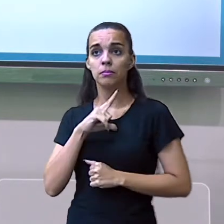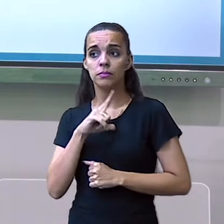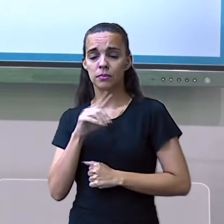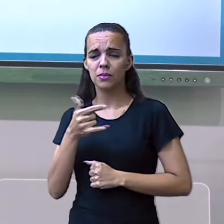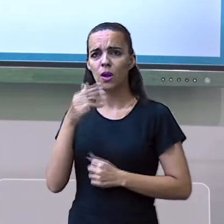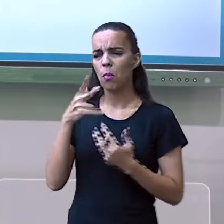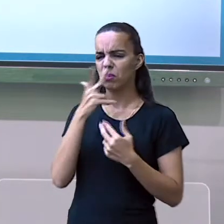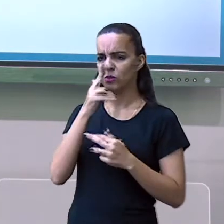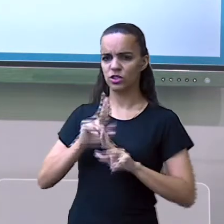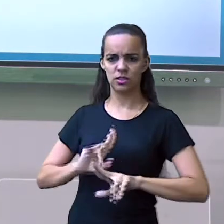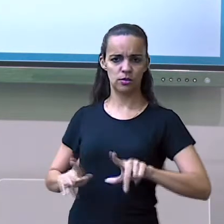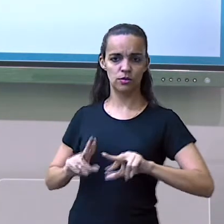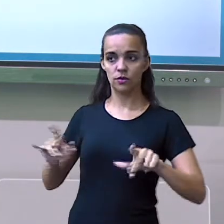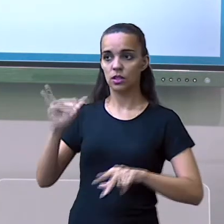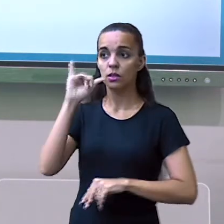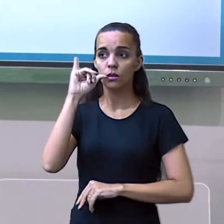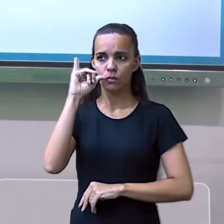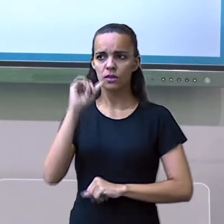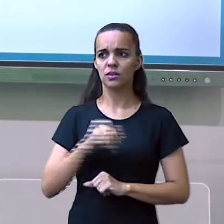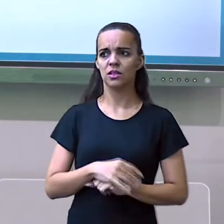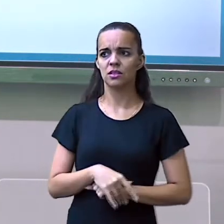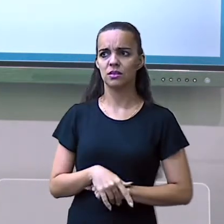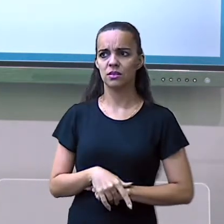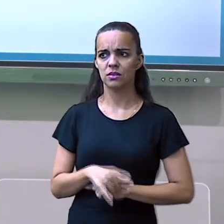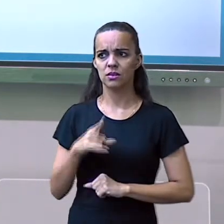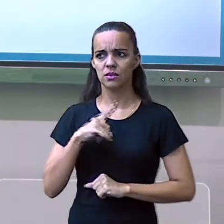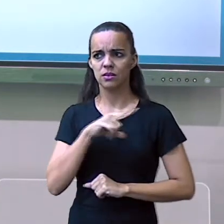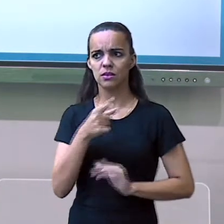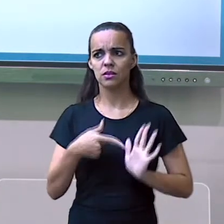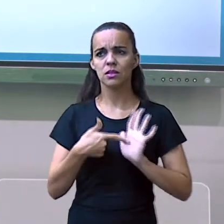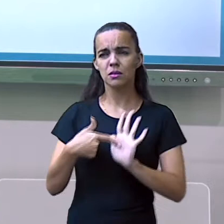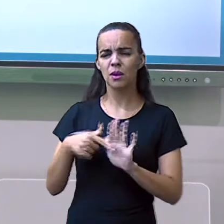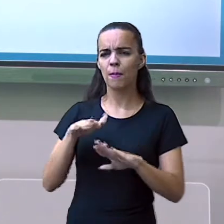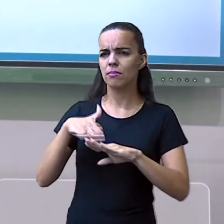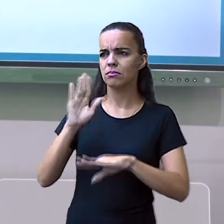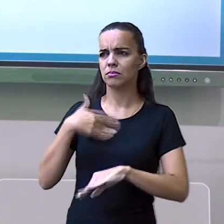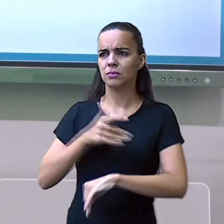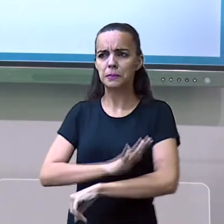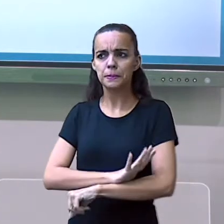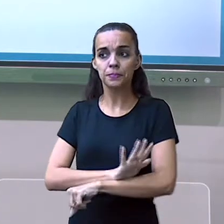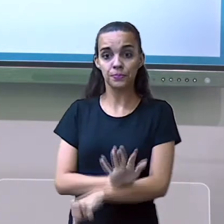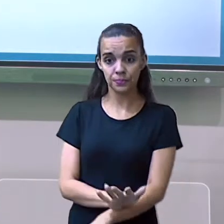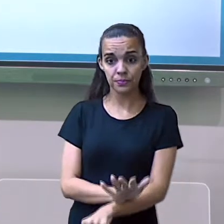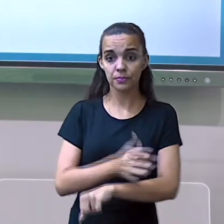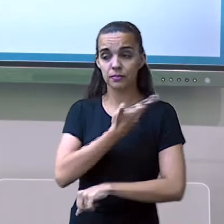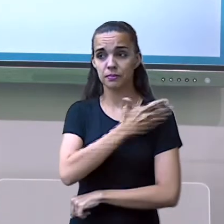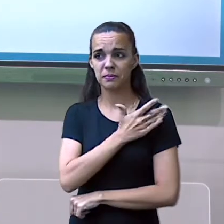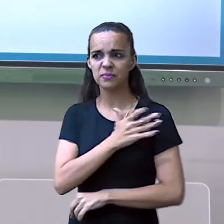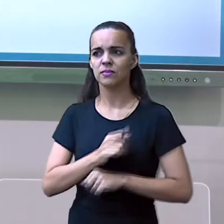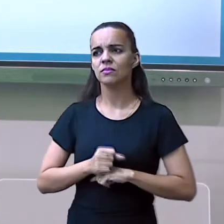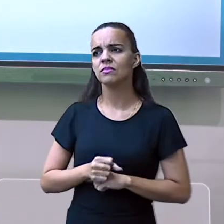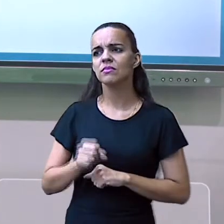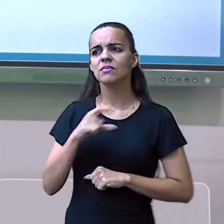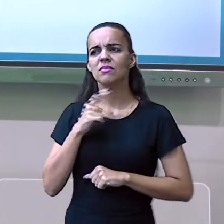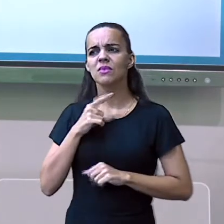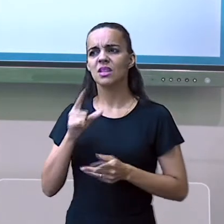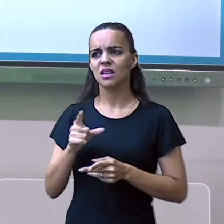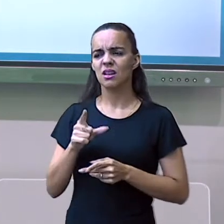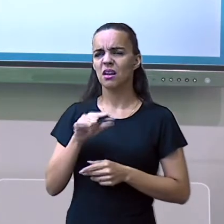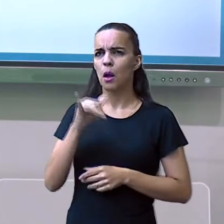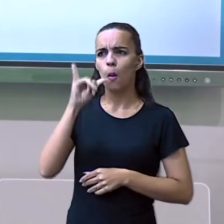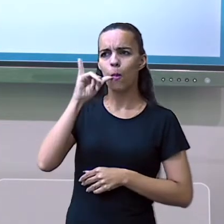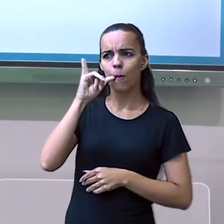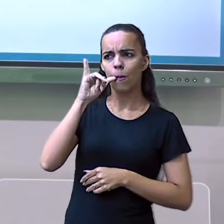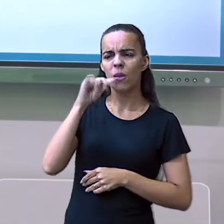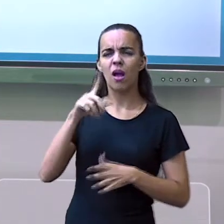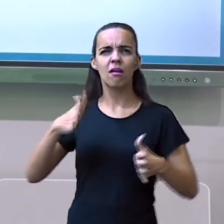Saci. Haverá texto mais preconceituoso? Aquele não era o Saci